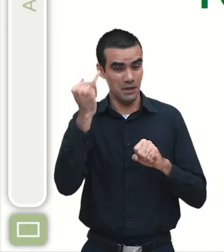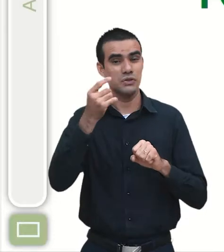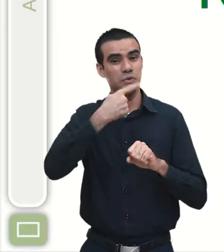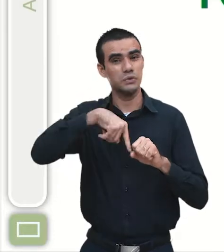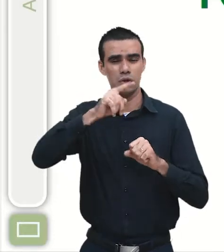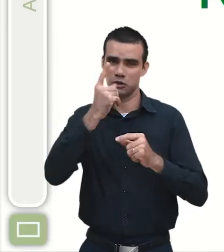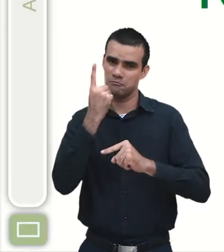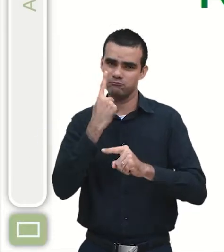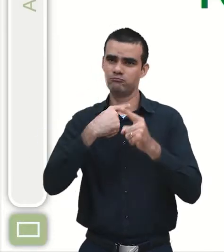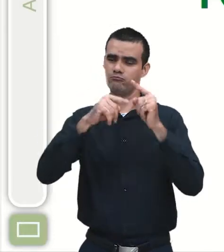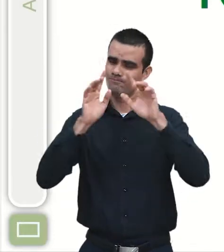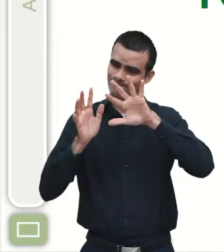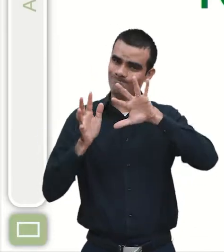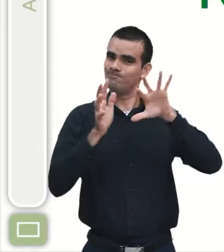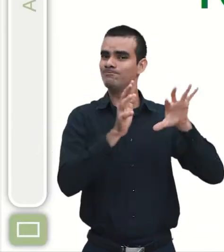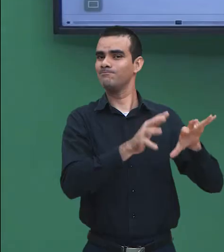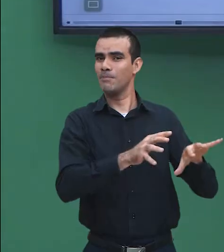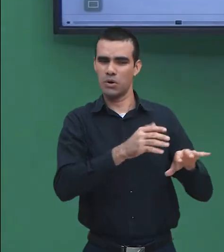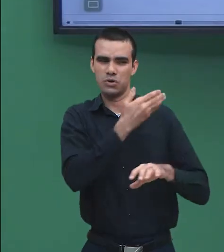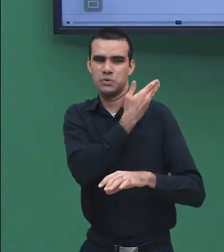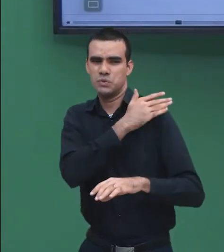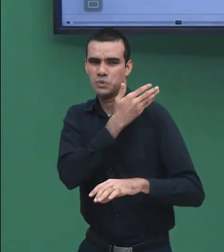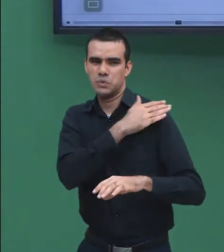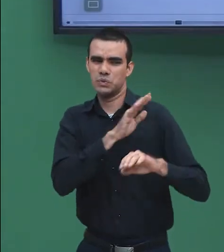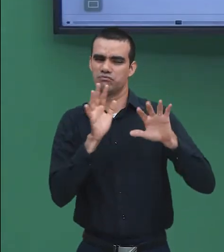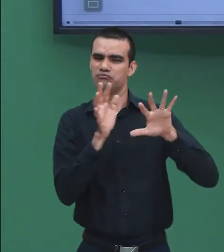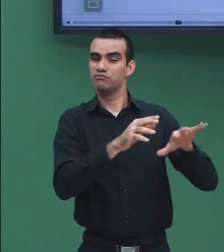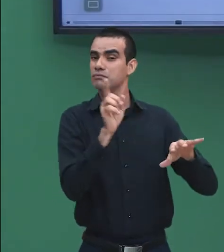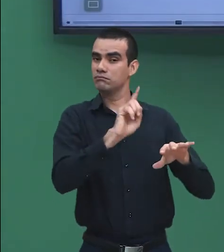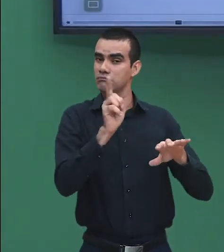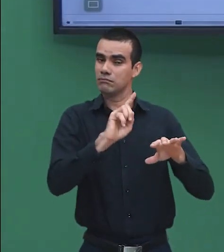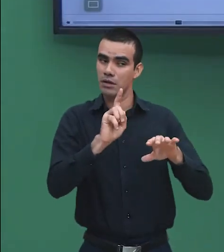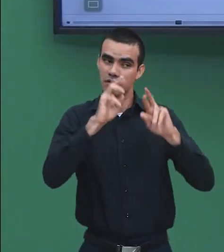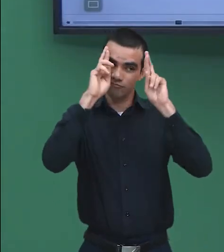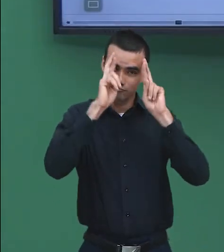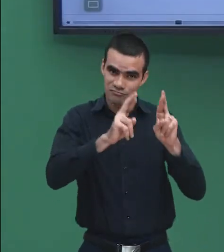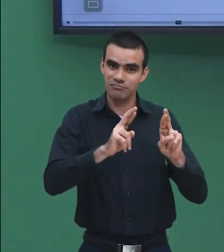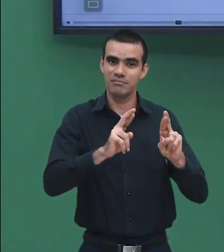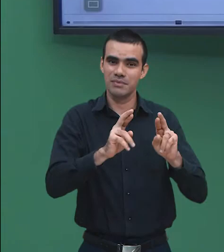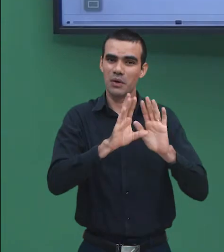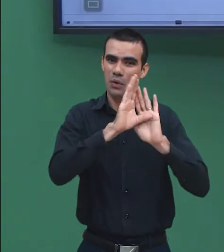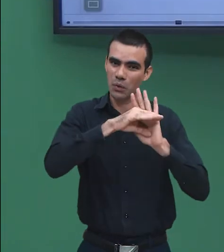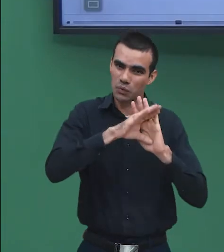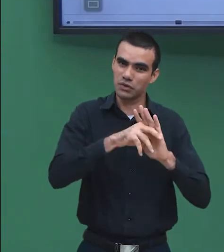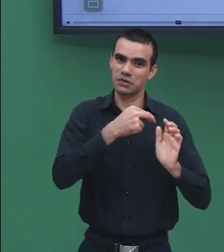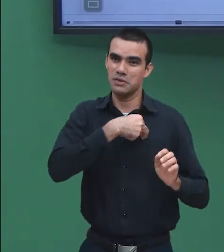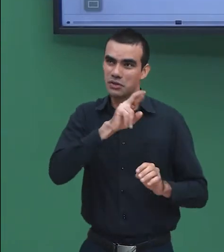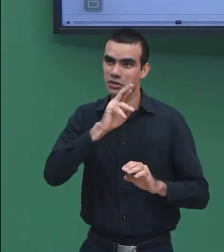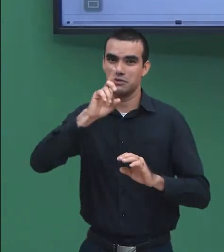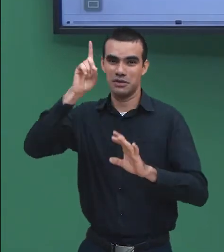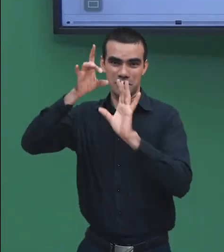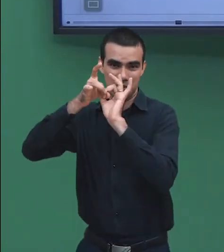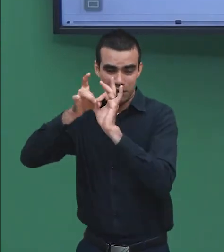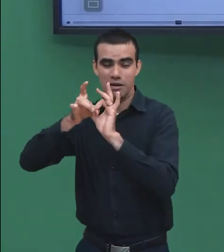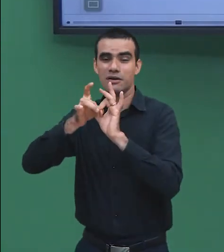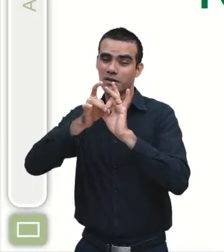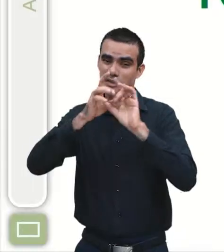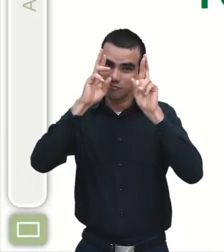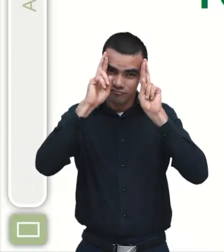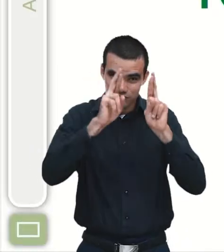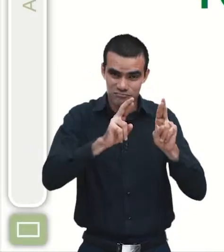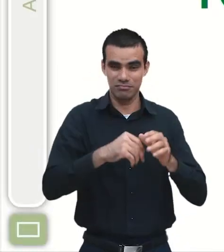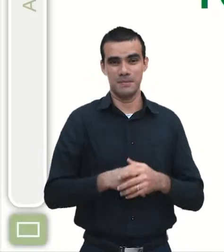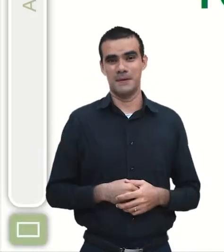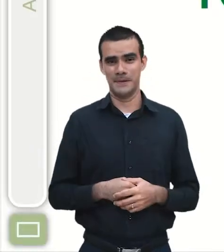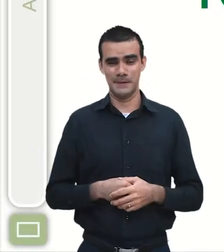superar essas visões estigmatizantes sobre os conceitos de religiosidade e espiritualidade. Para vocês terem